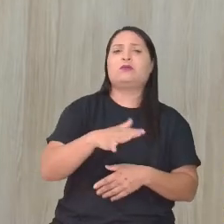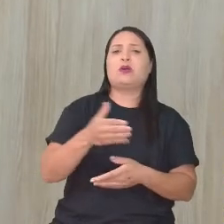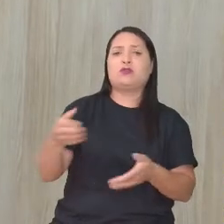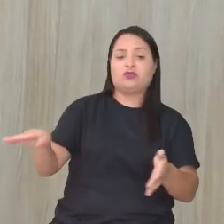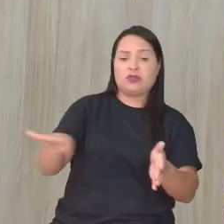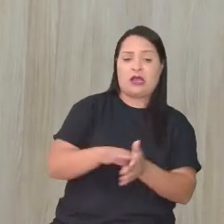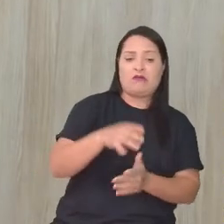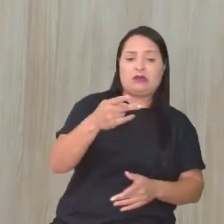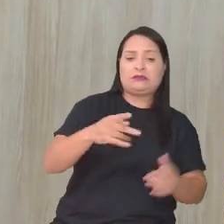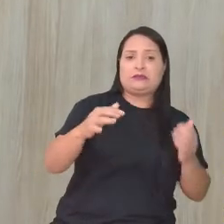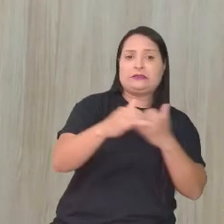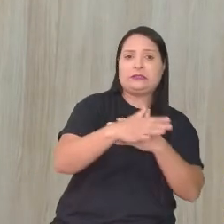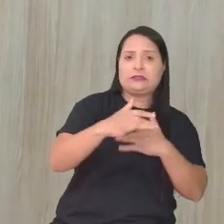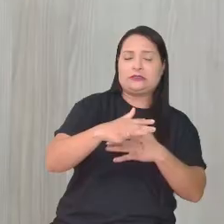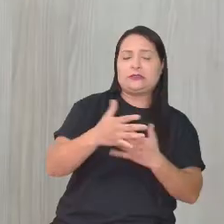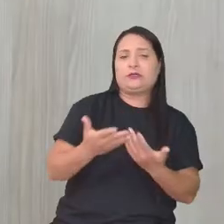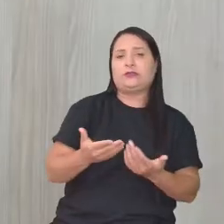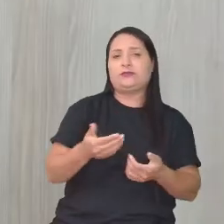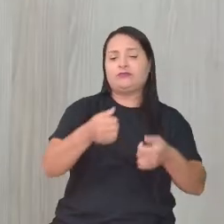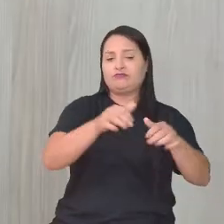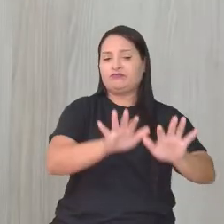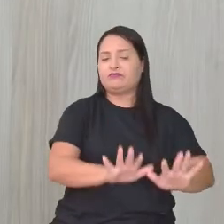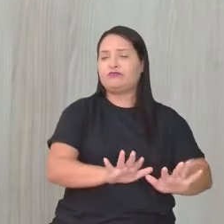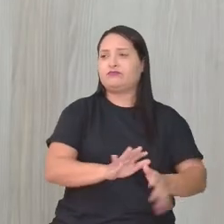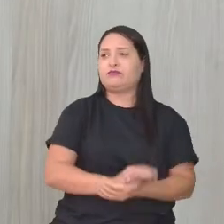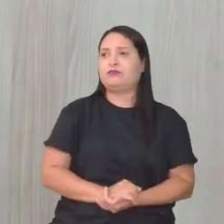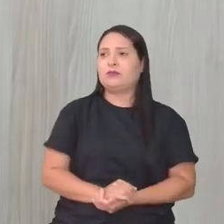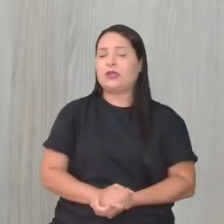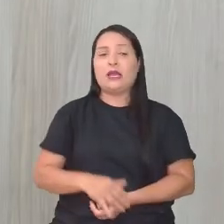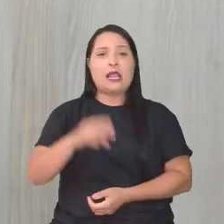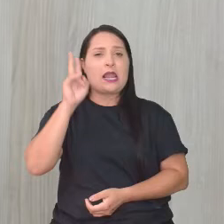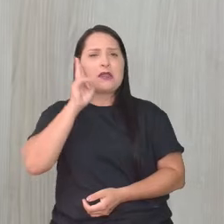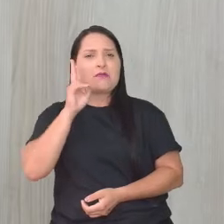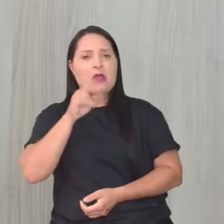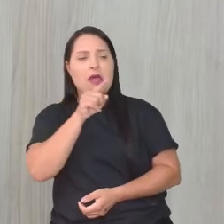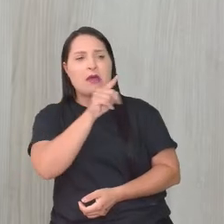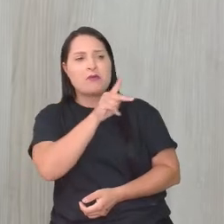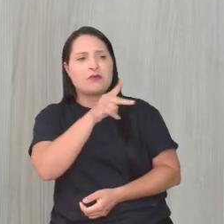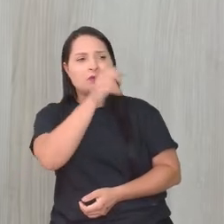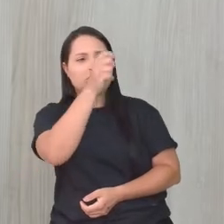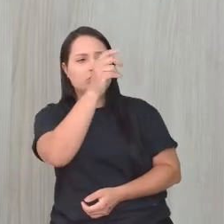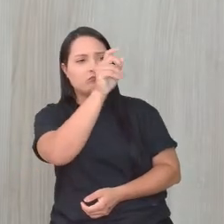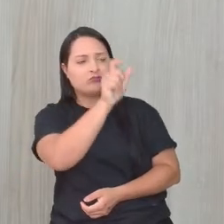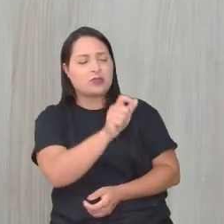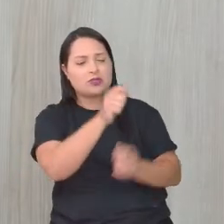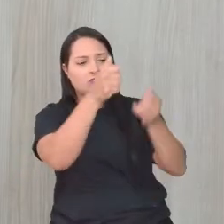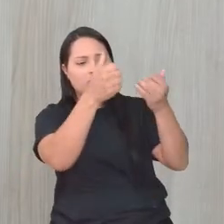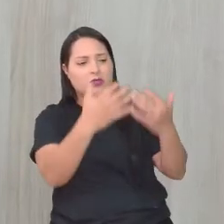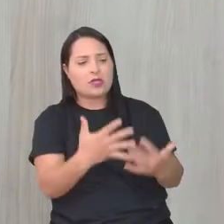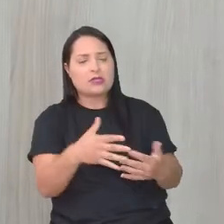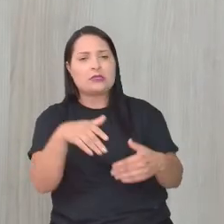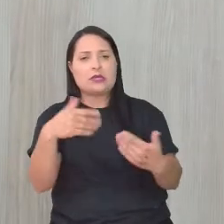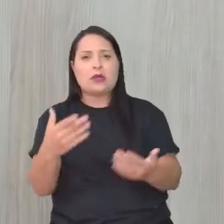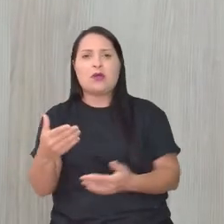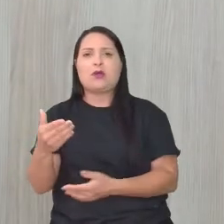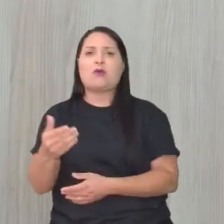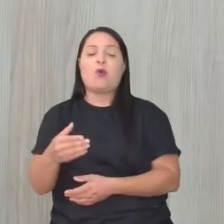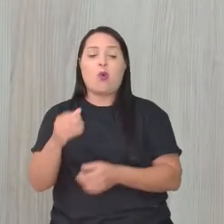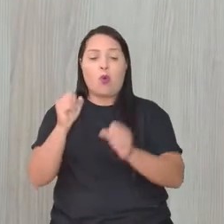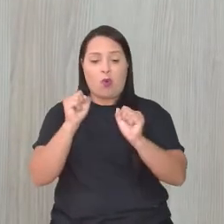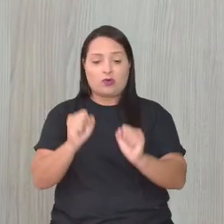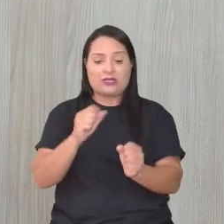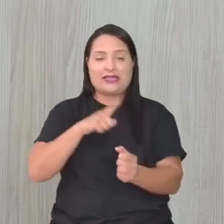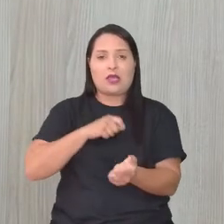cidade. Lembrando aí um pouco o que a professora colocou, né? Veja, o Porto do Recife, onde hoje é o Marco